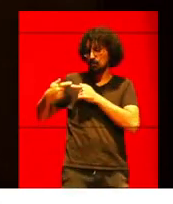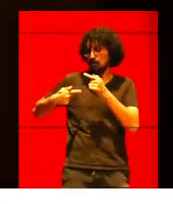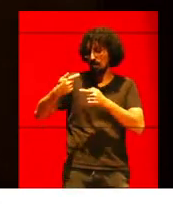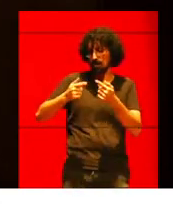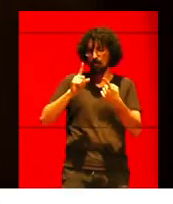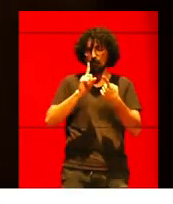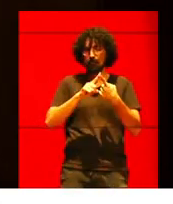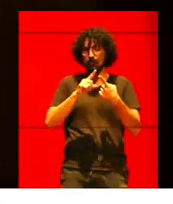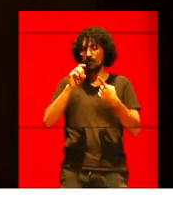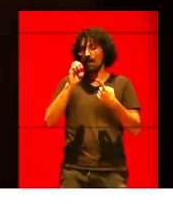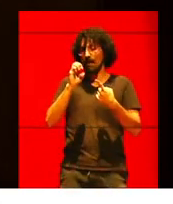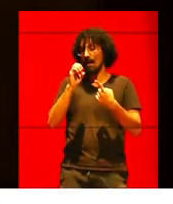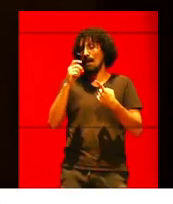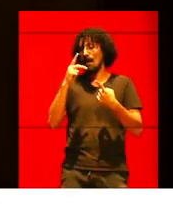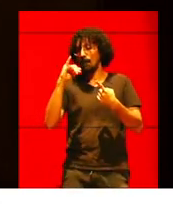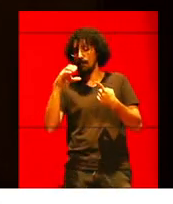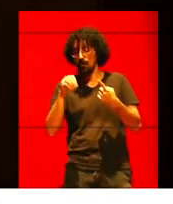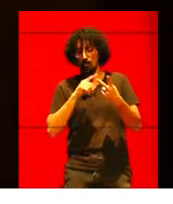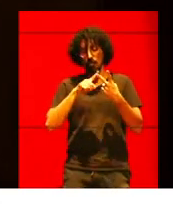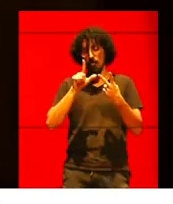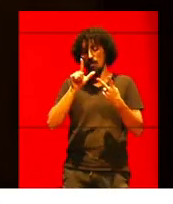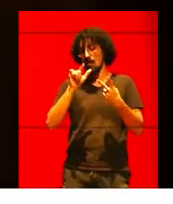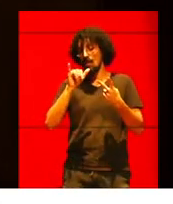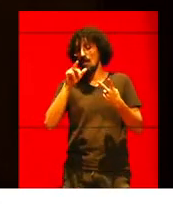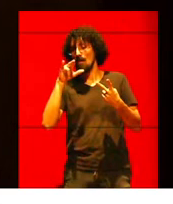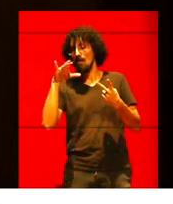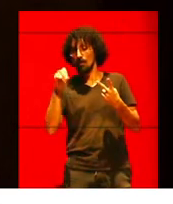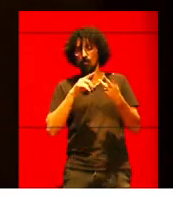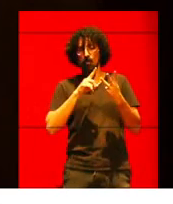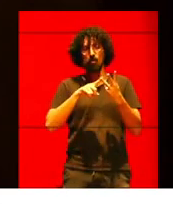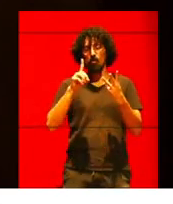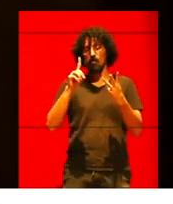dramático, senhores? Já vi gente fazendo drama?